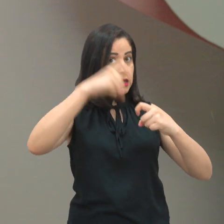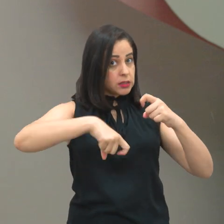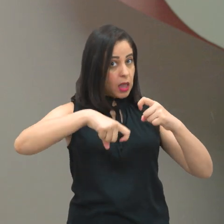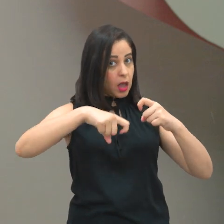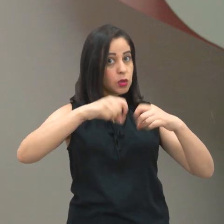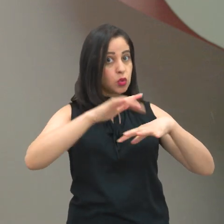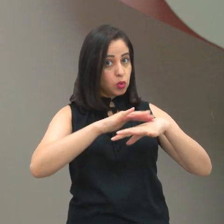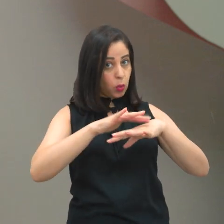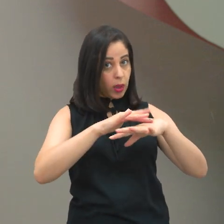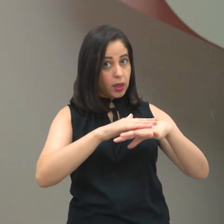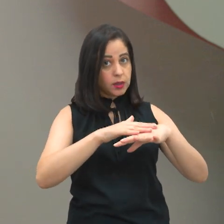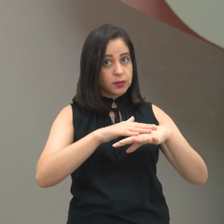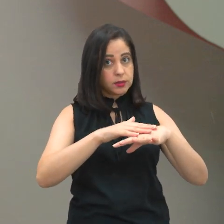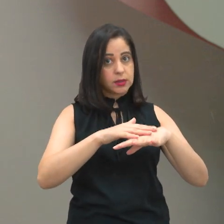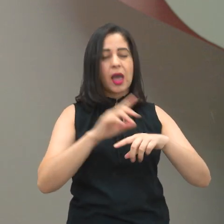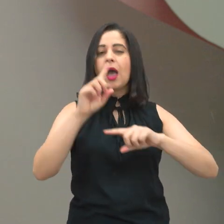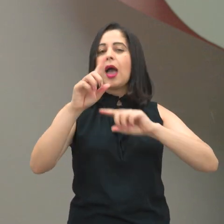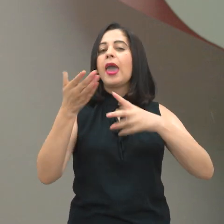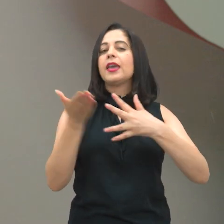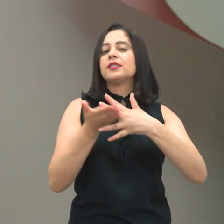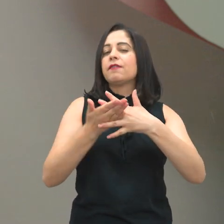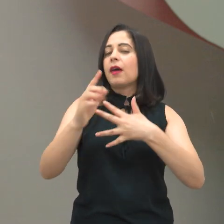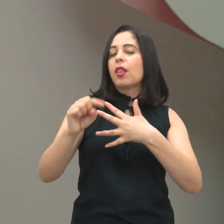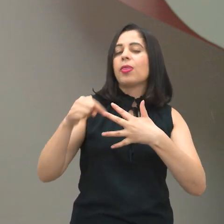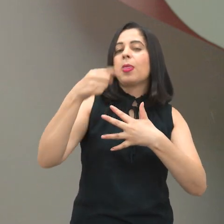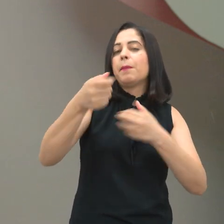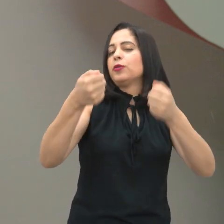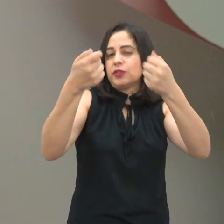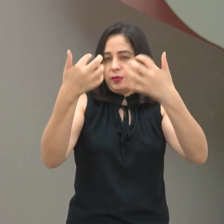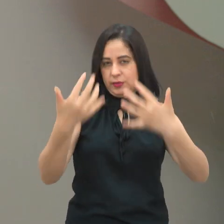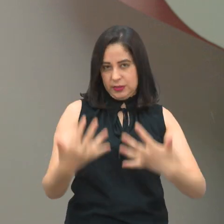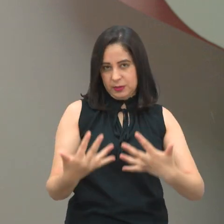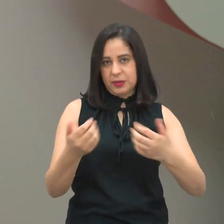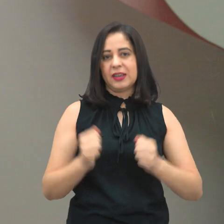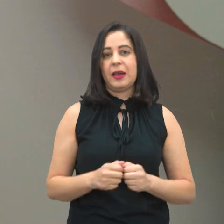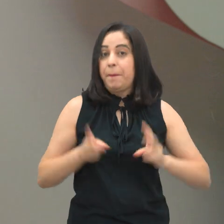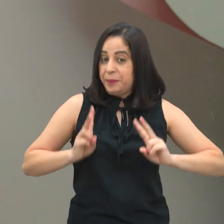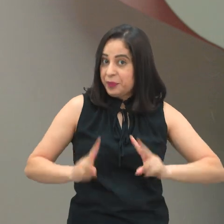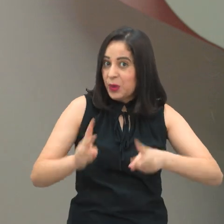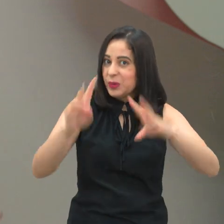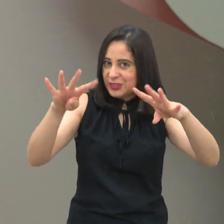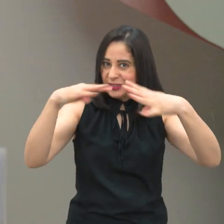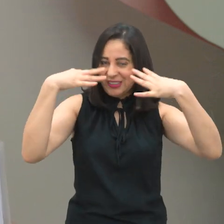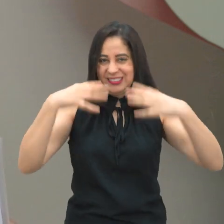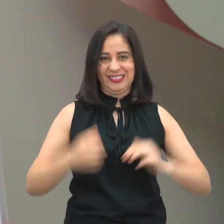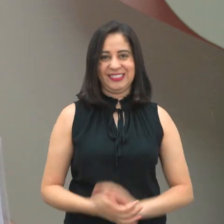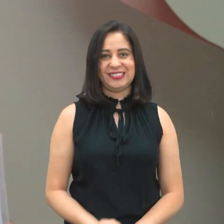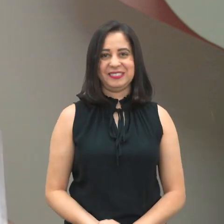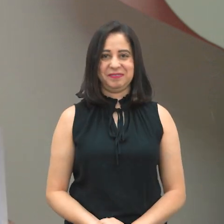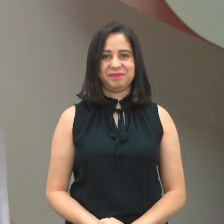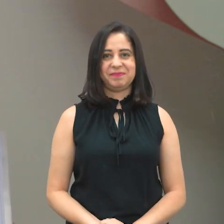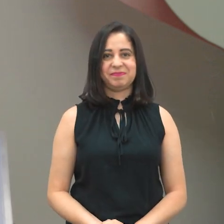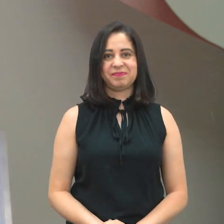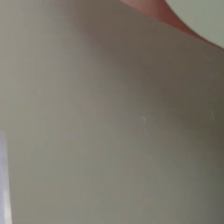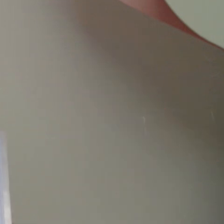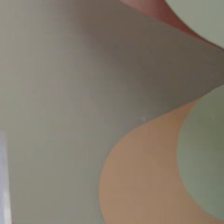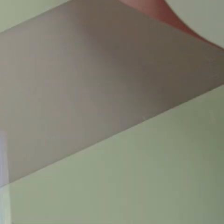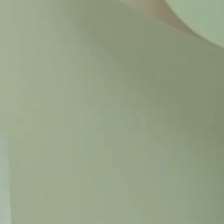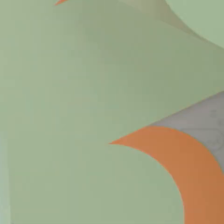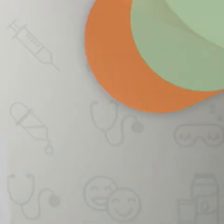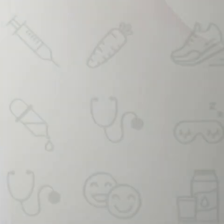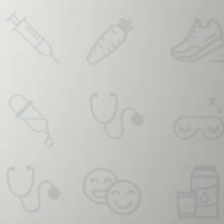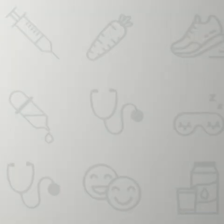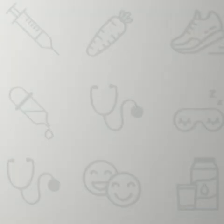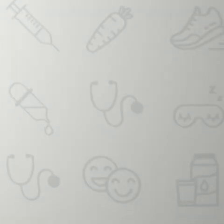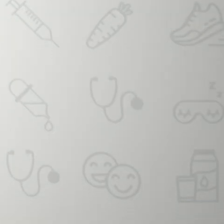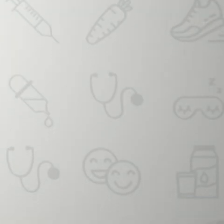transmissível? Depois do intervalo, vamos falar um pouquinho mais sobre essa doença. Então fica aí que nós já voltamos.